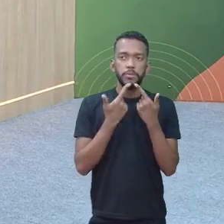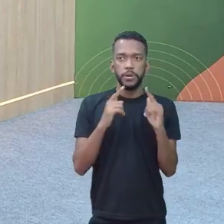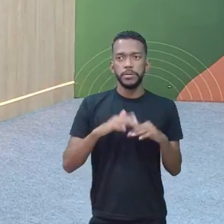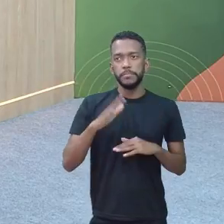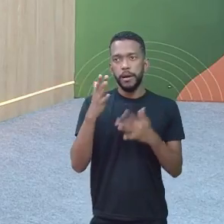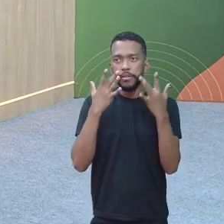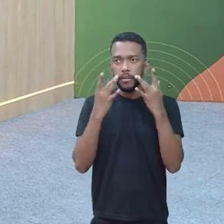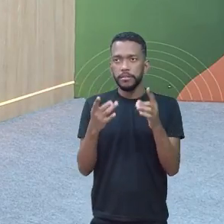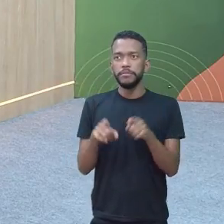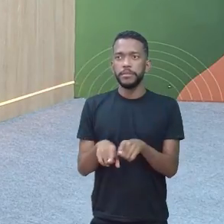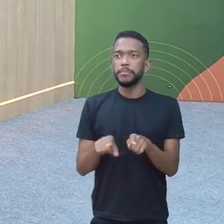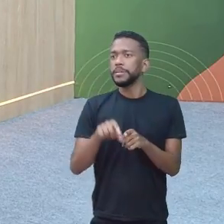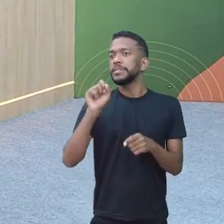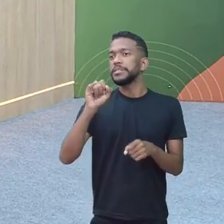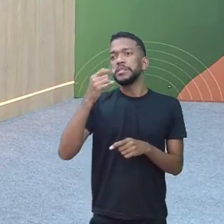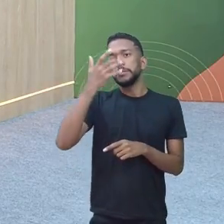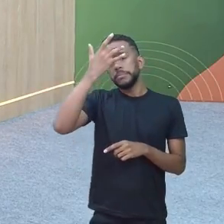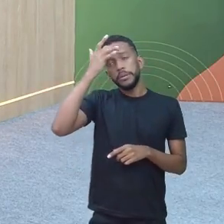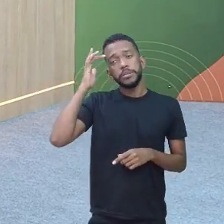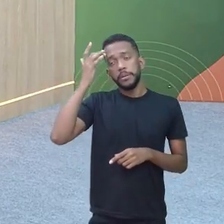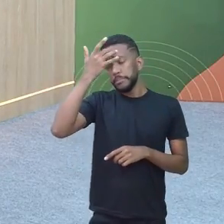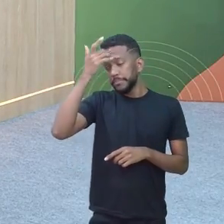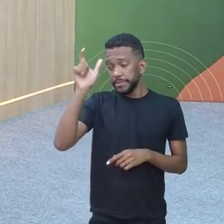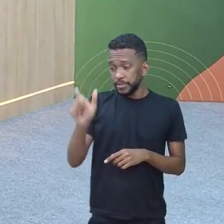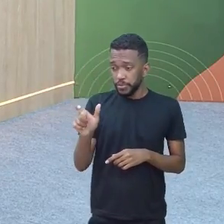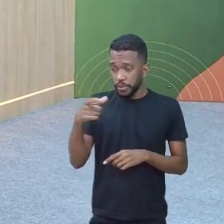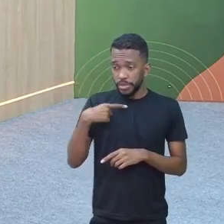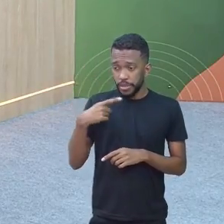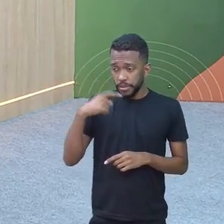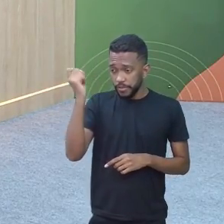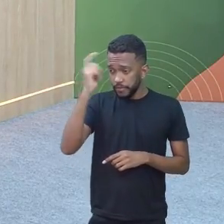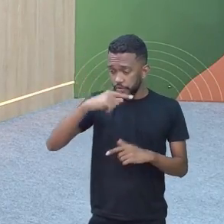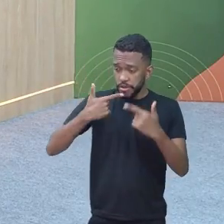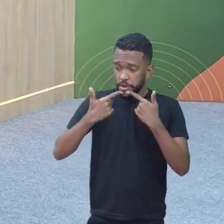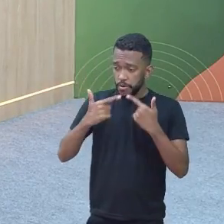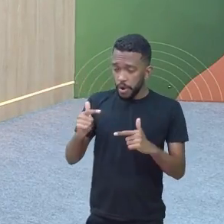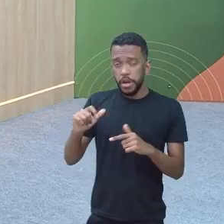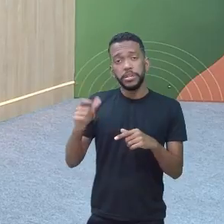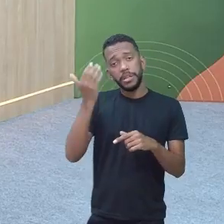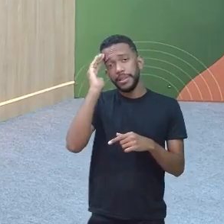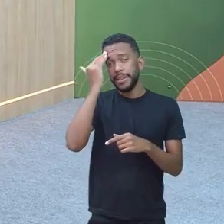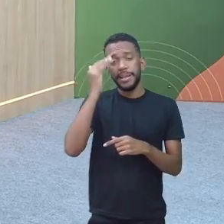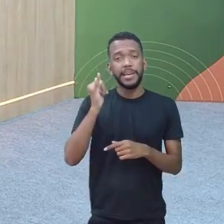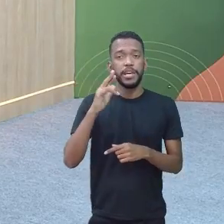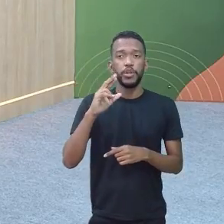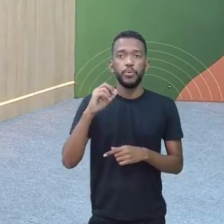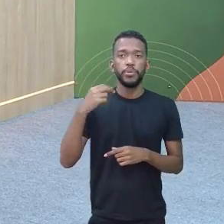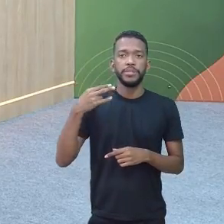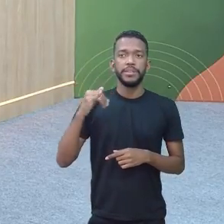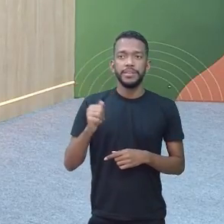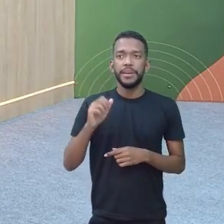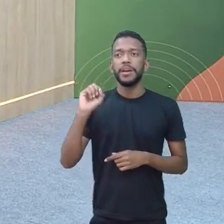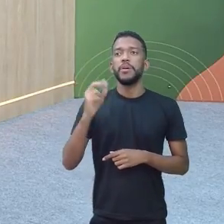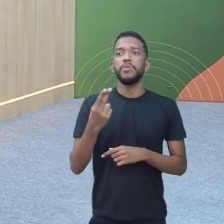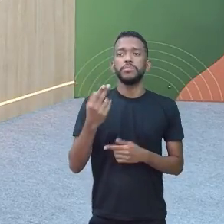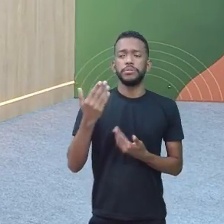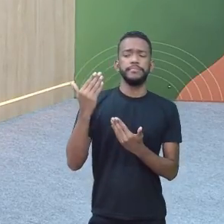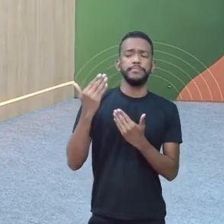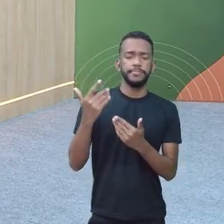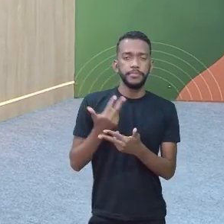também. Se eu pensar numa pessoa que tem dificuldade com a linguagem, dificuldade em entender ironia, entender sarcasmo,